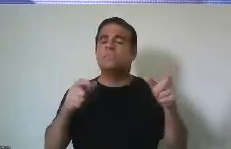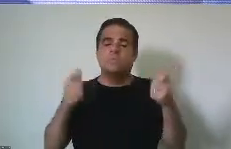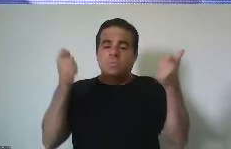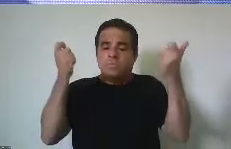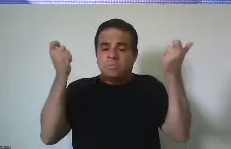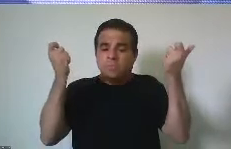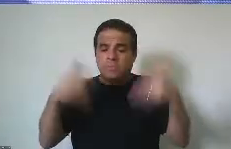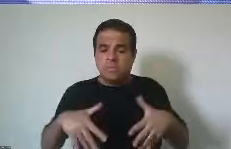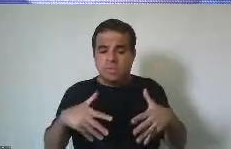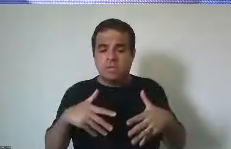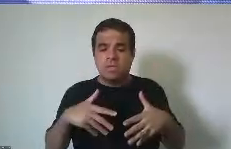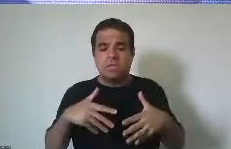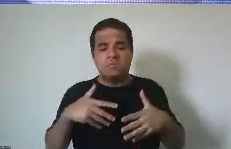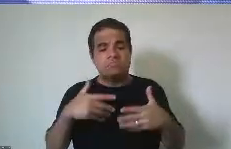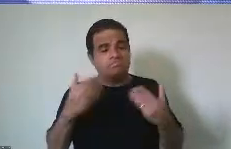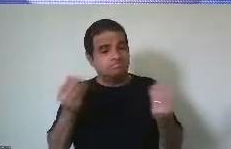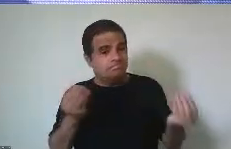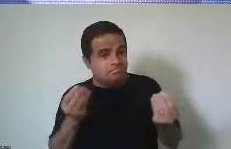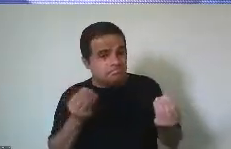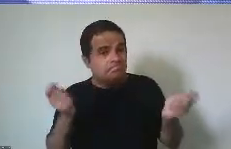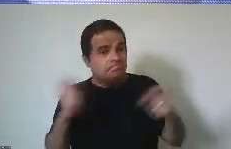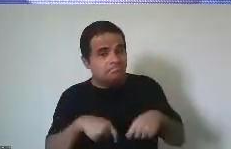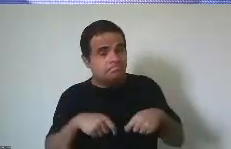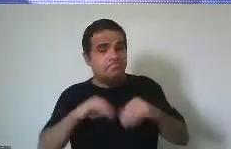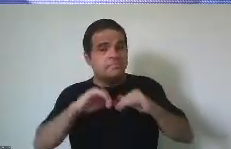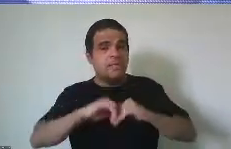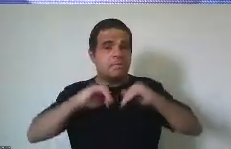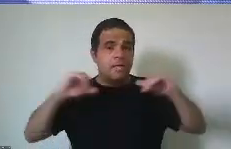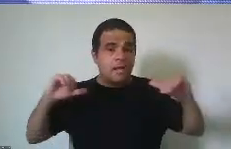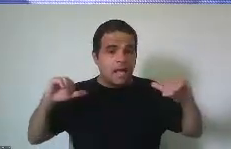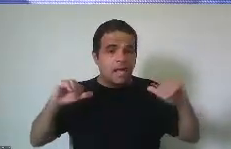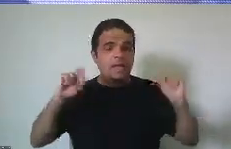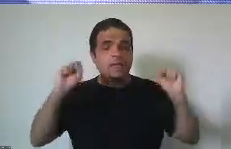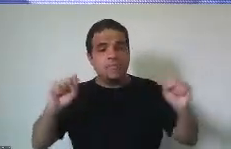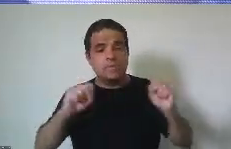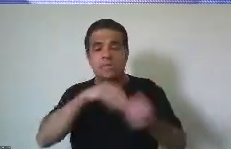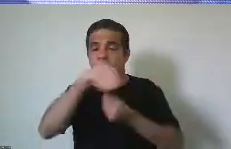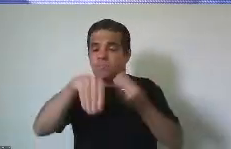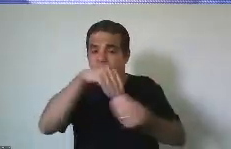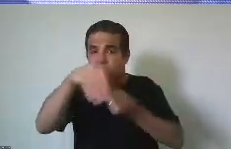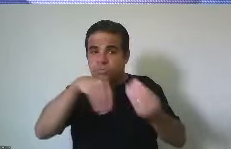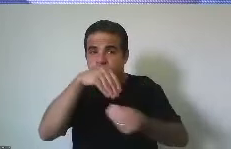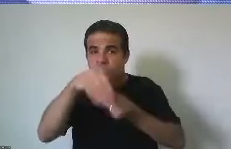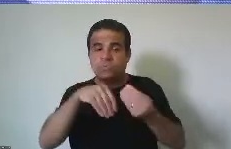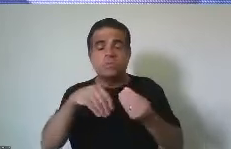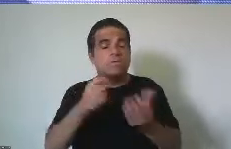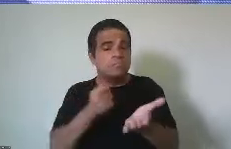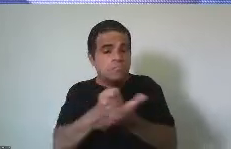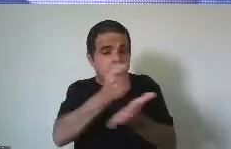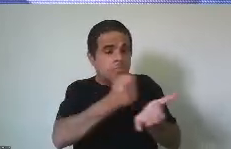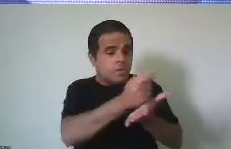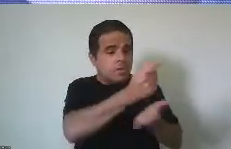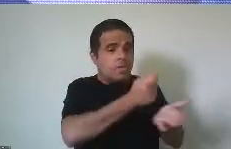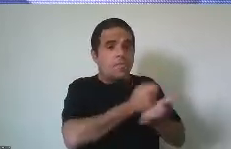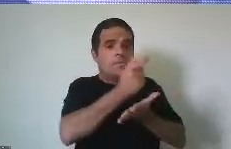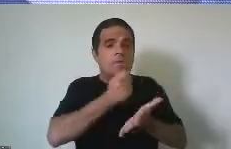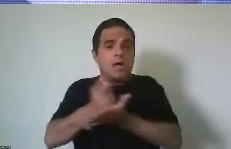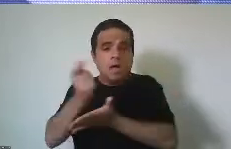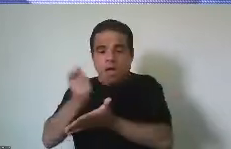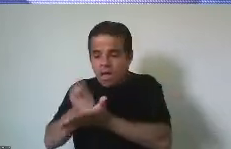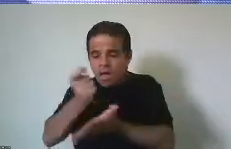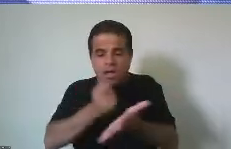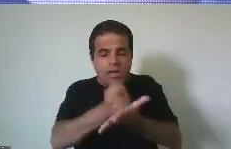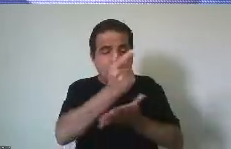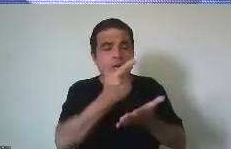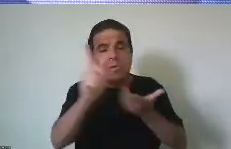ser o NPC pode ser dessa agregado pode ter uma mistura vamos comprar desta forma vamos comprar desta outra